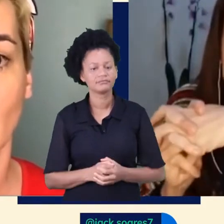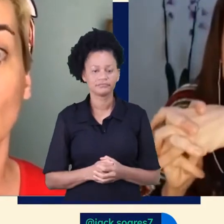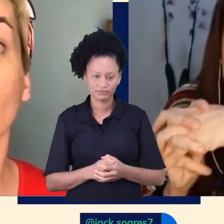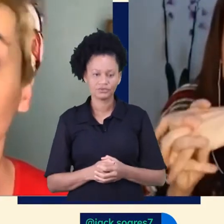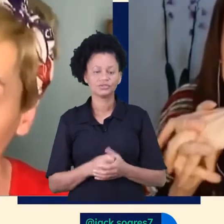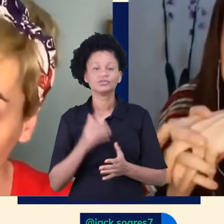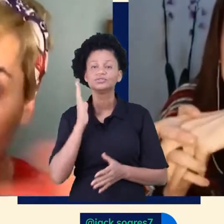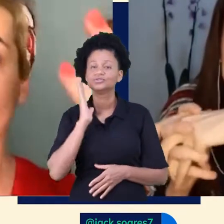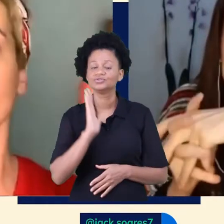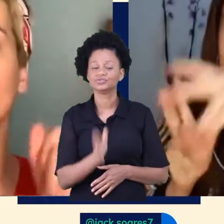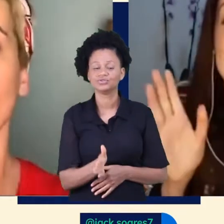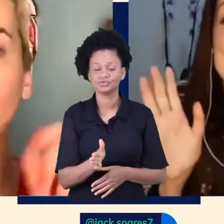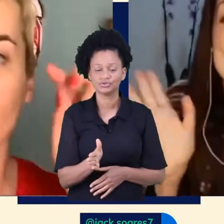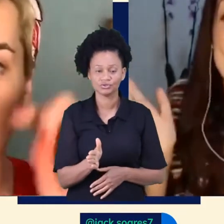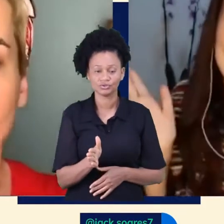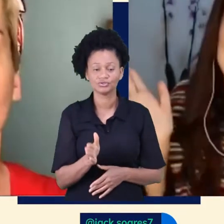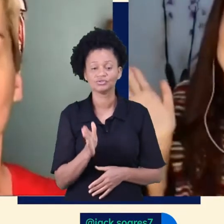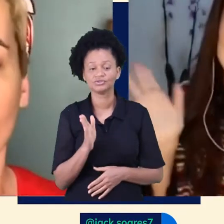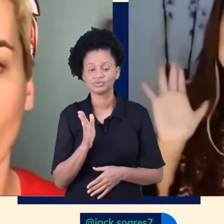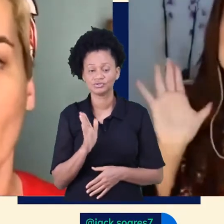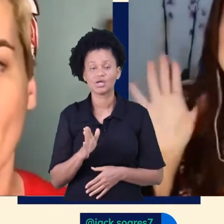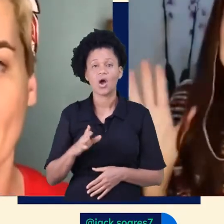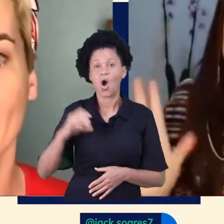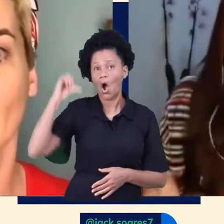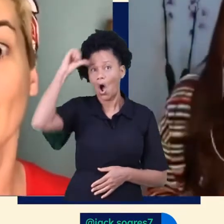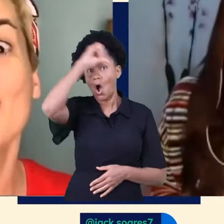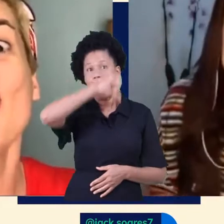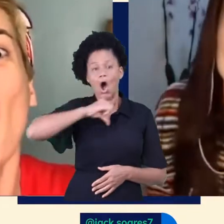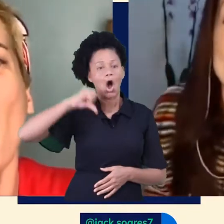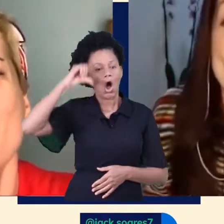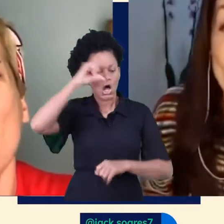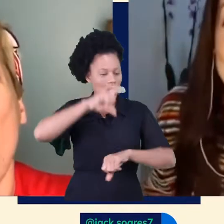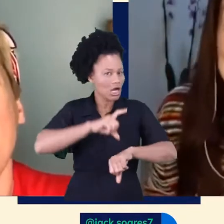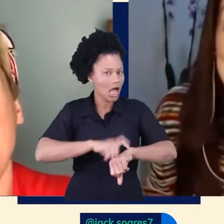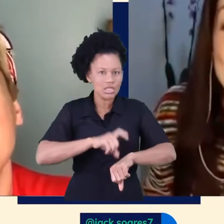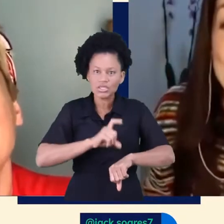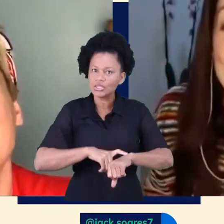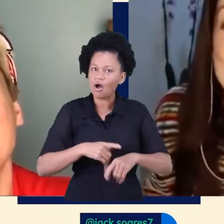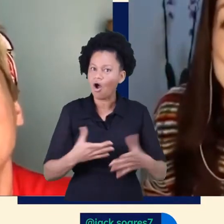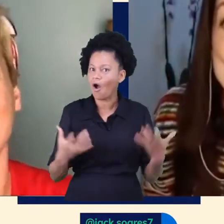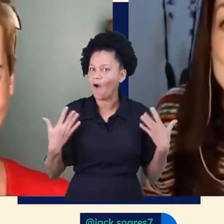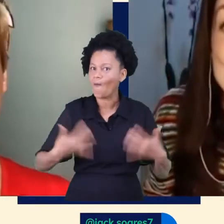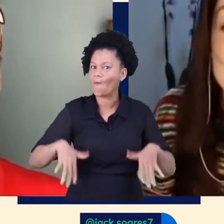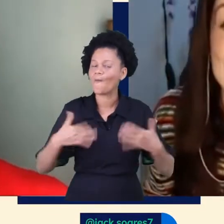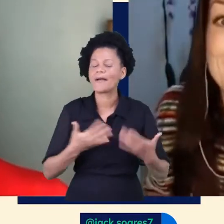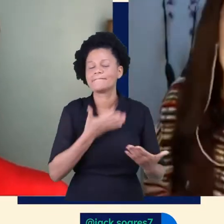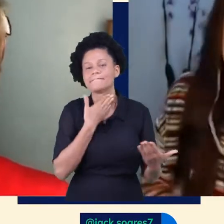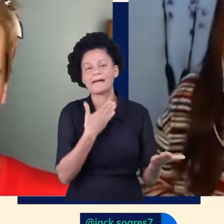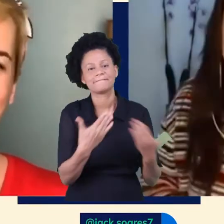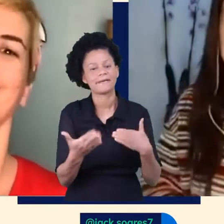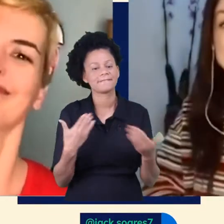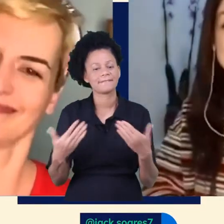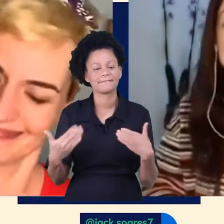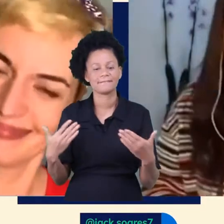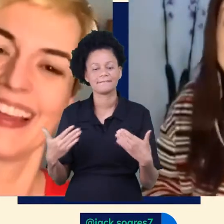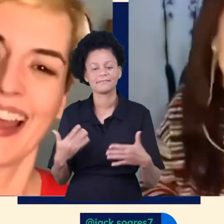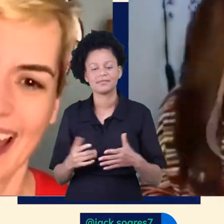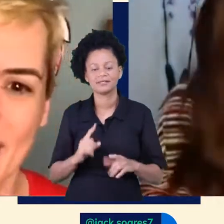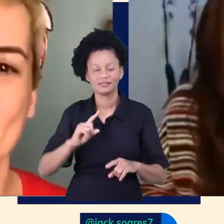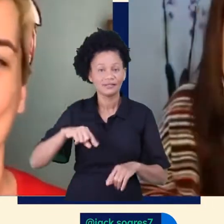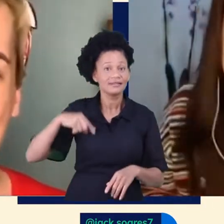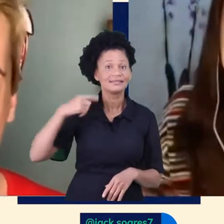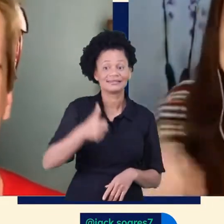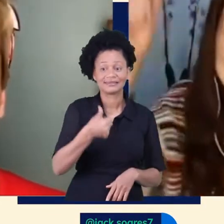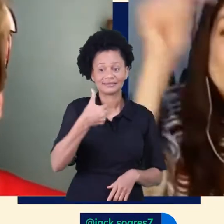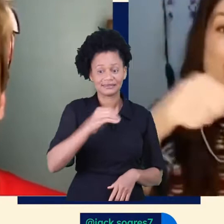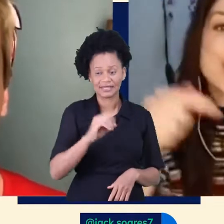questões... a gente está completando 9 horas hoje de papo. 9